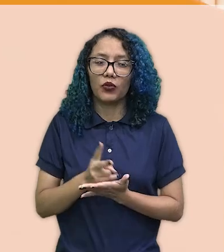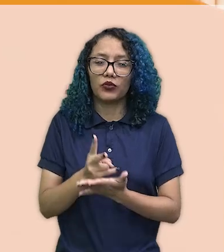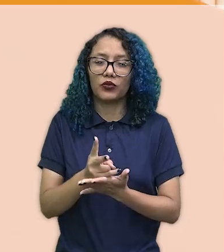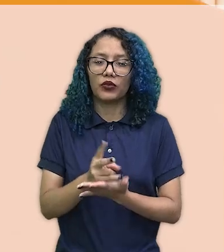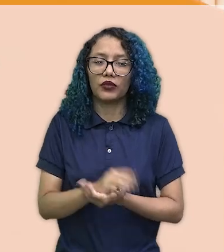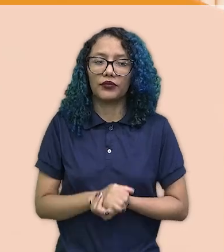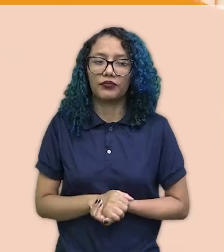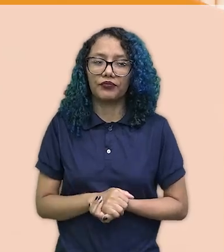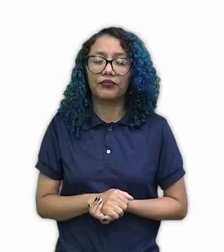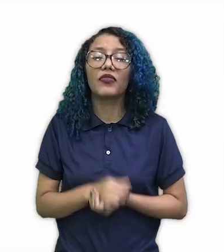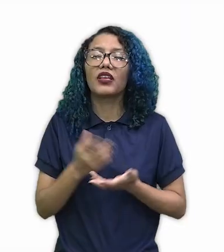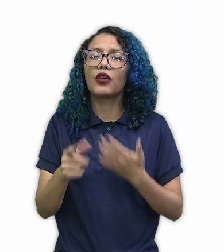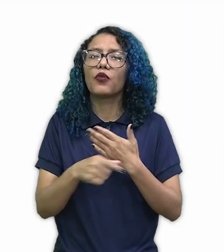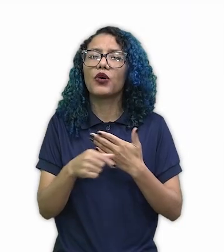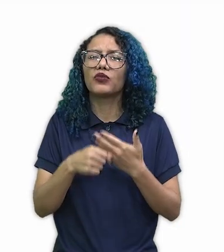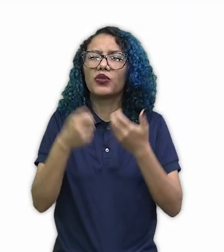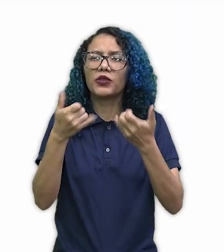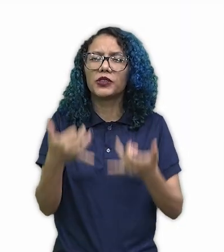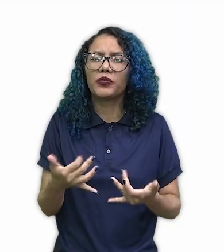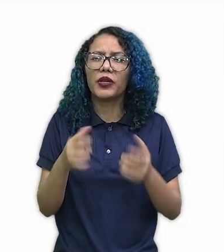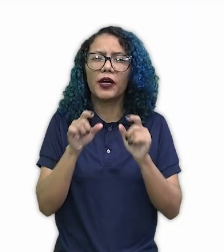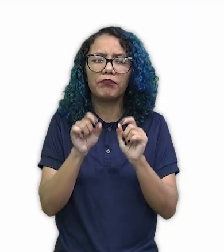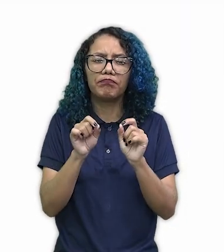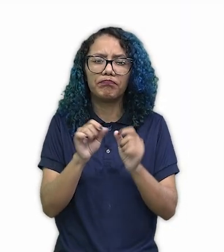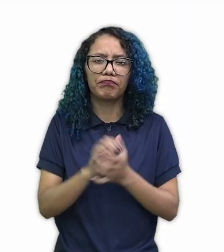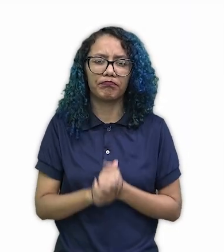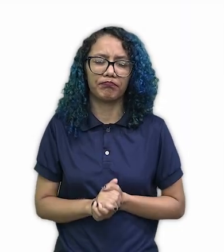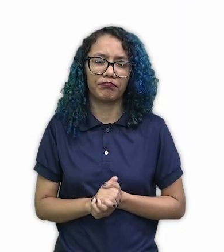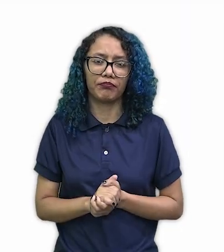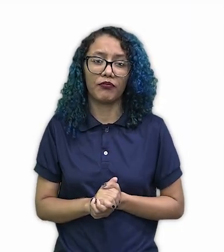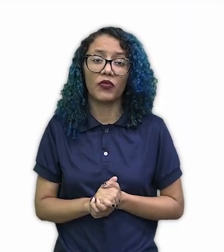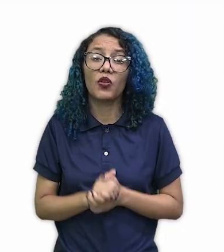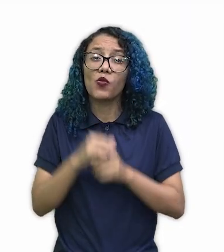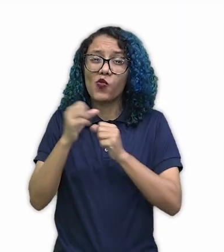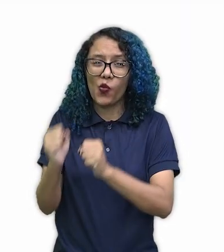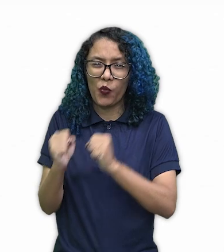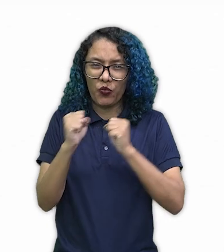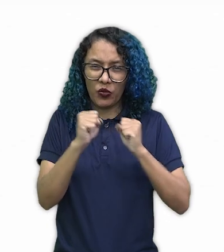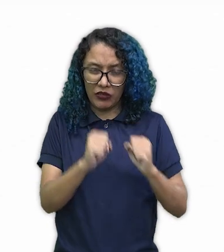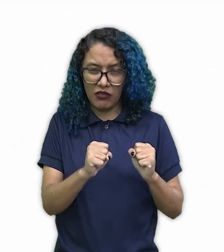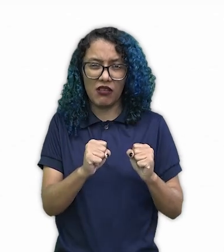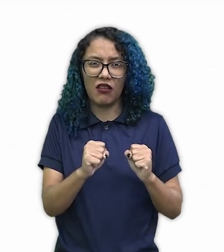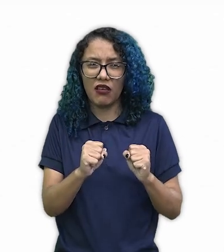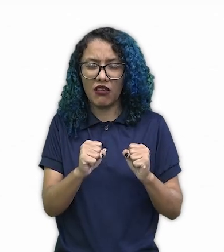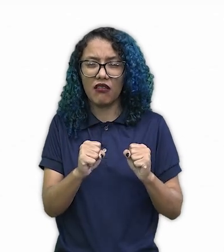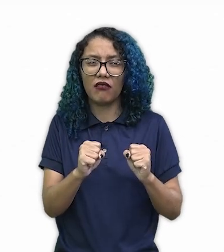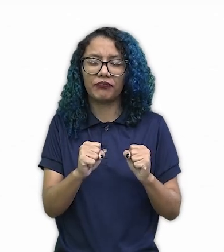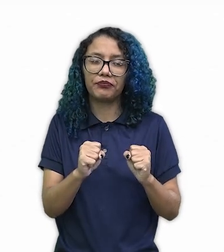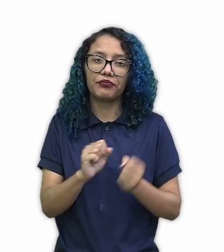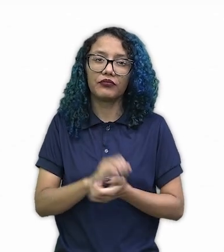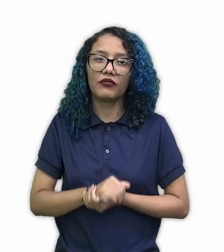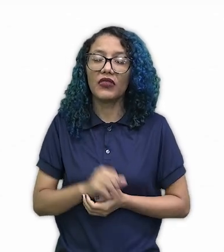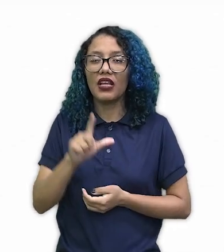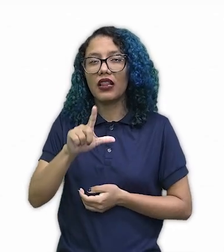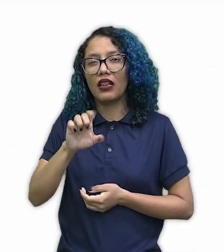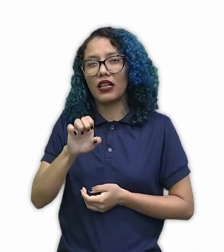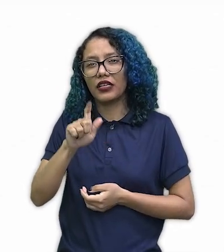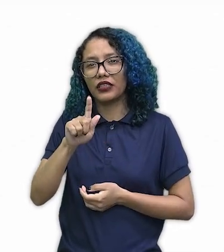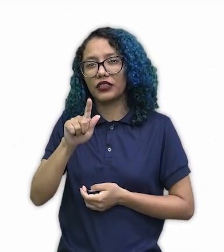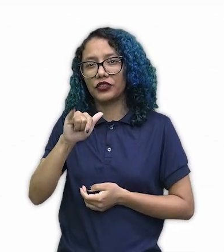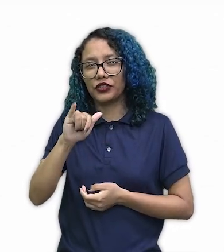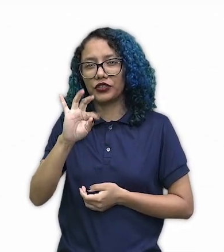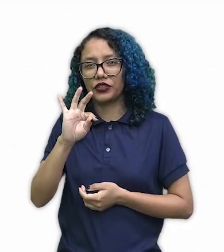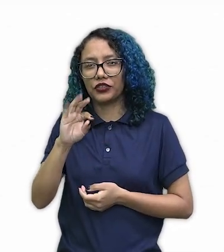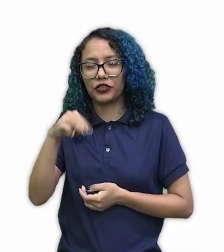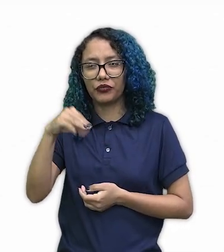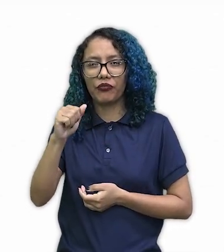Vamos continuar então. O que o Bobbio fala? Ele diz que existe um poder legitimado, tá?